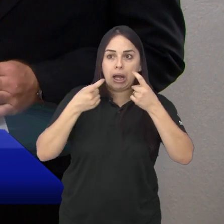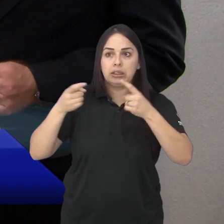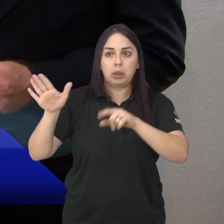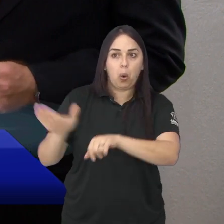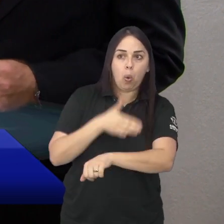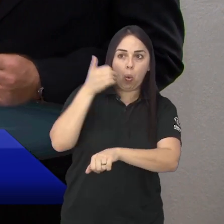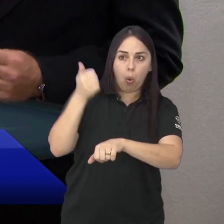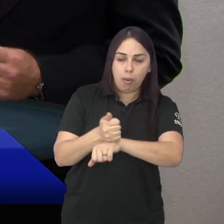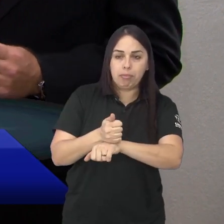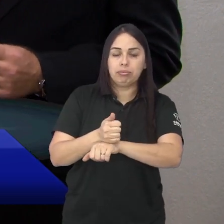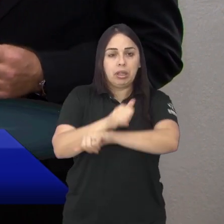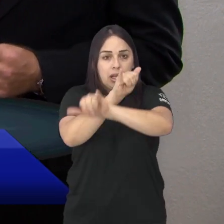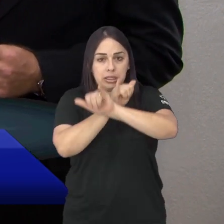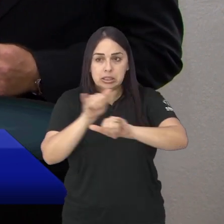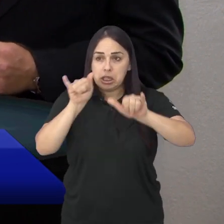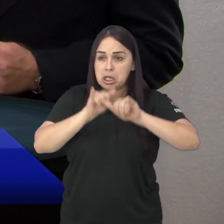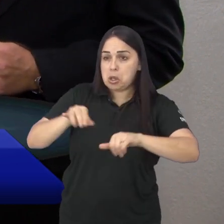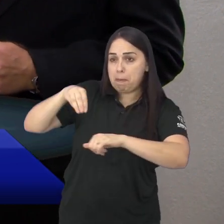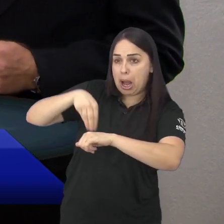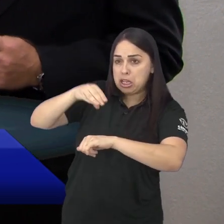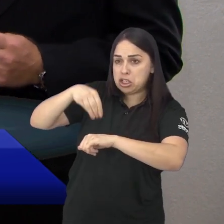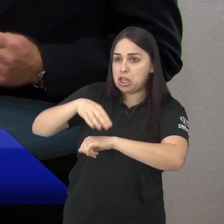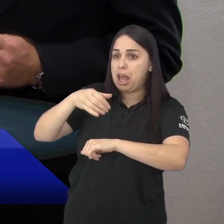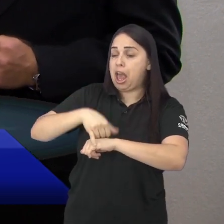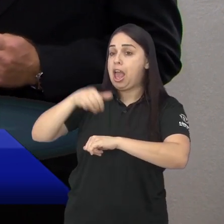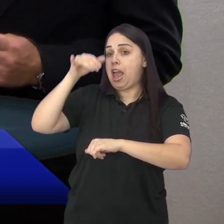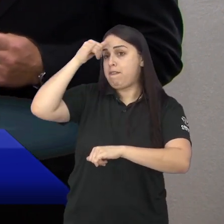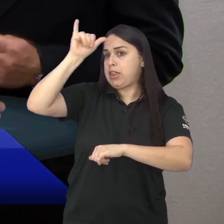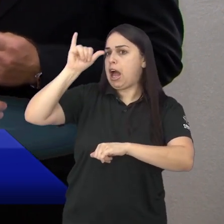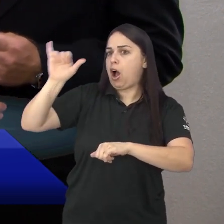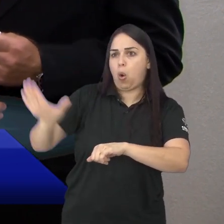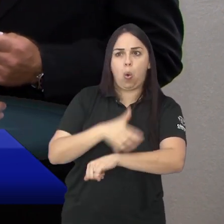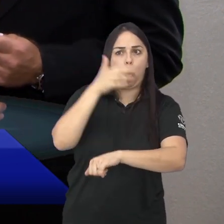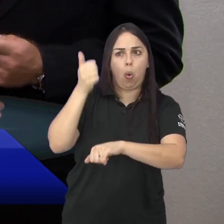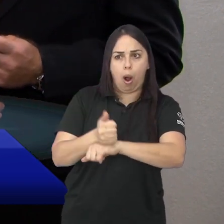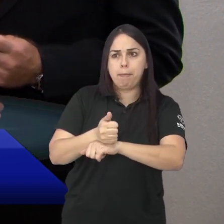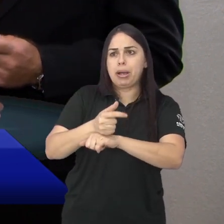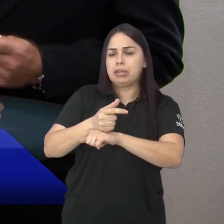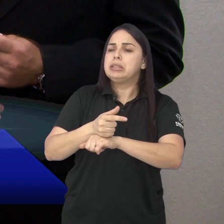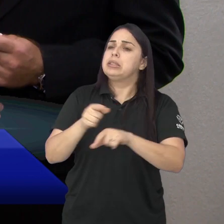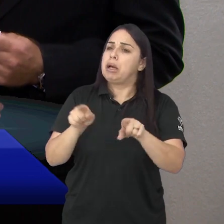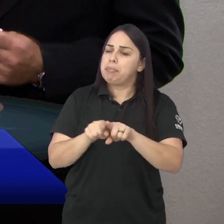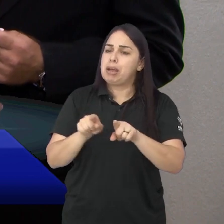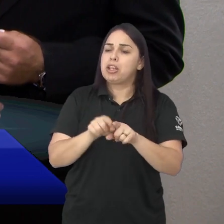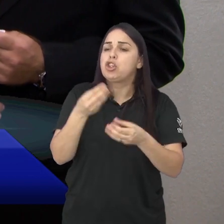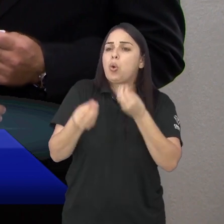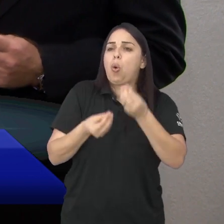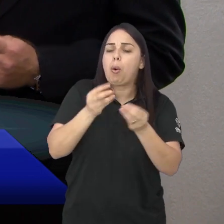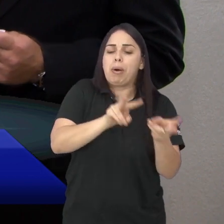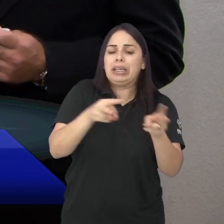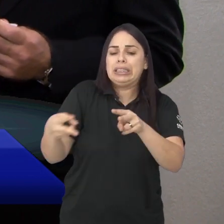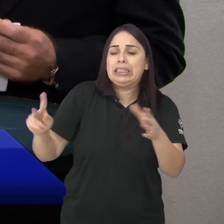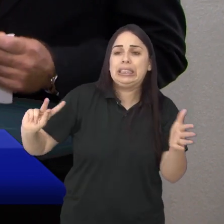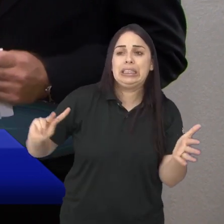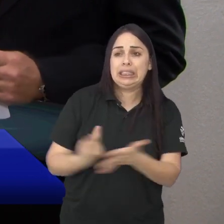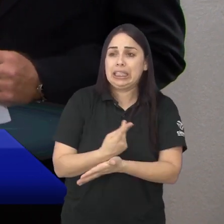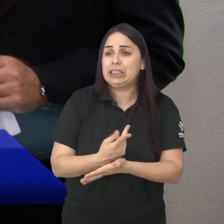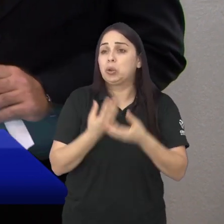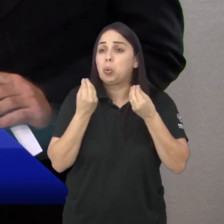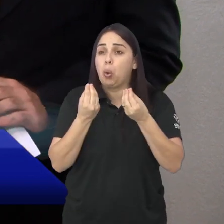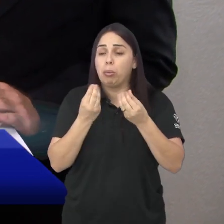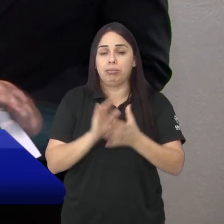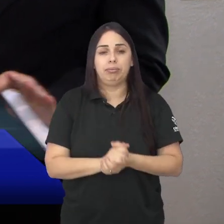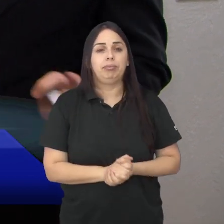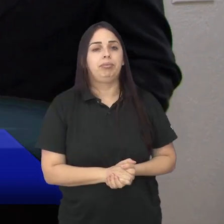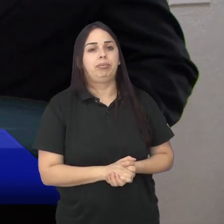se você puder alertar a população, né? Algumas dicas, né? Para evitar, então, cair em golpes e fazer, né? Transferências erradas.